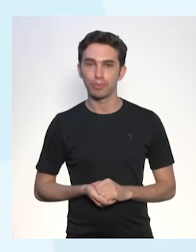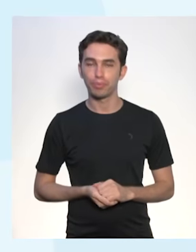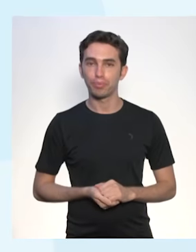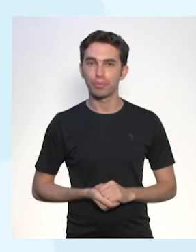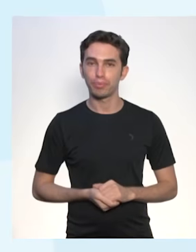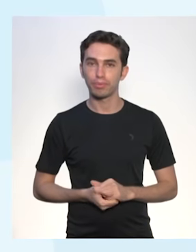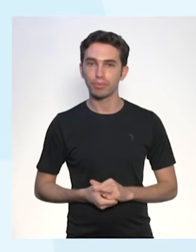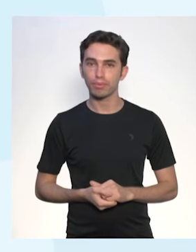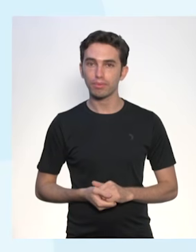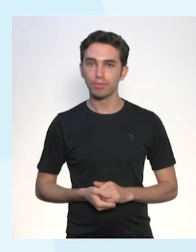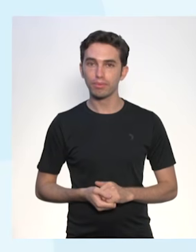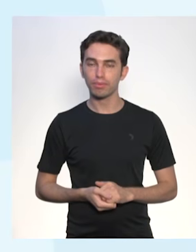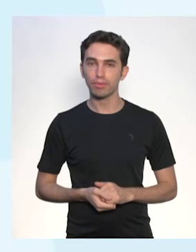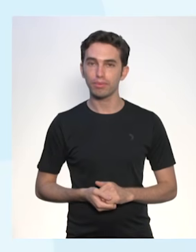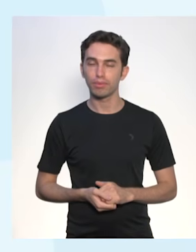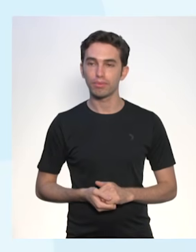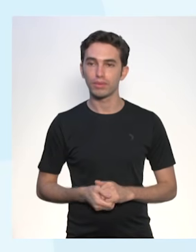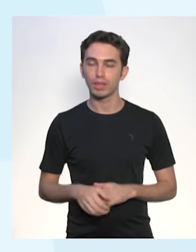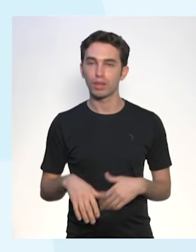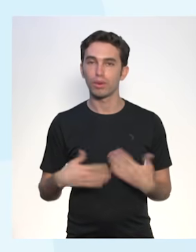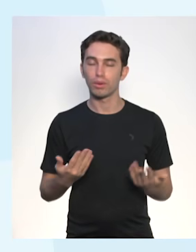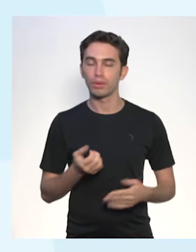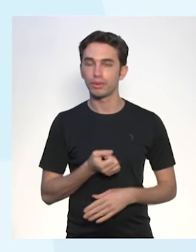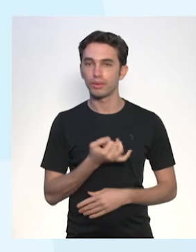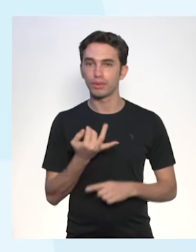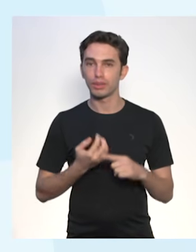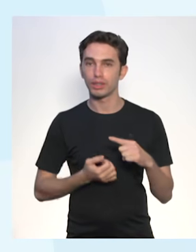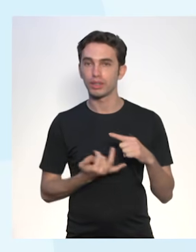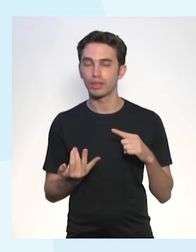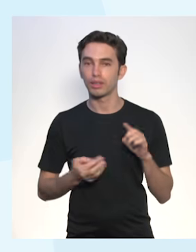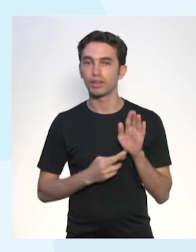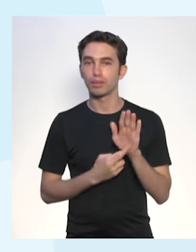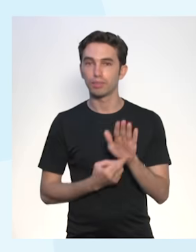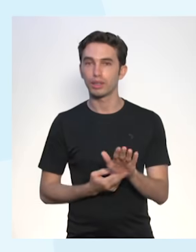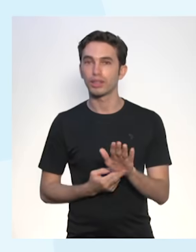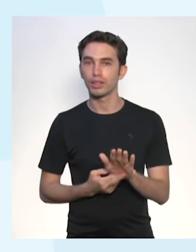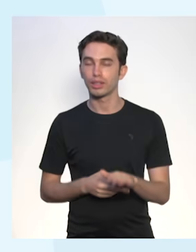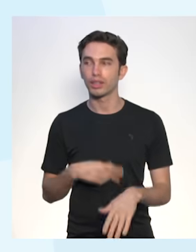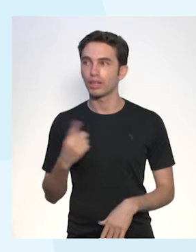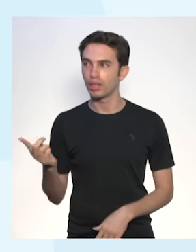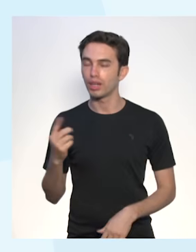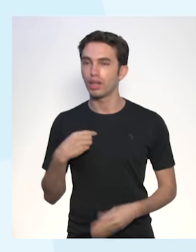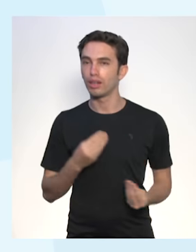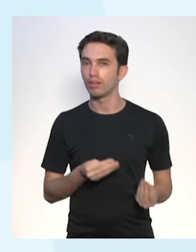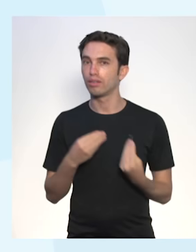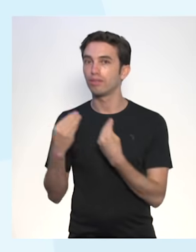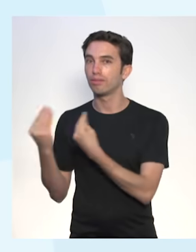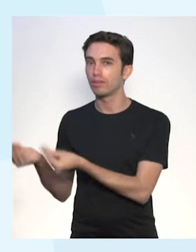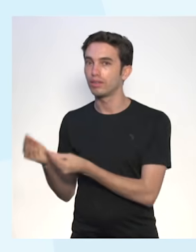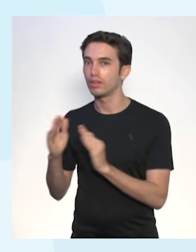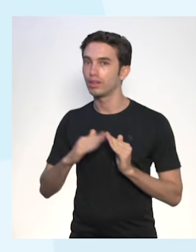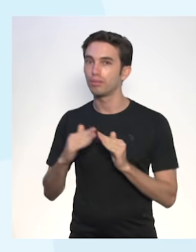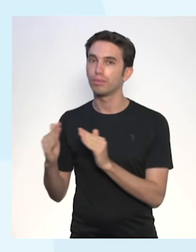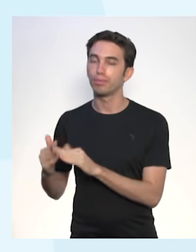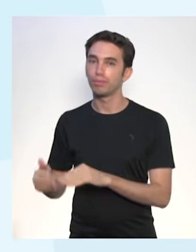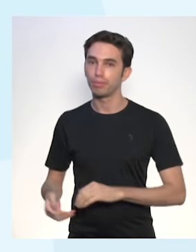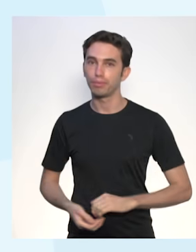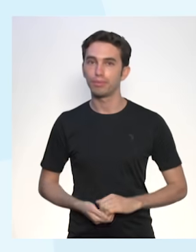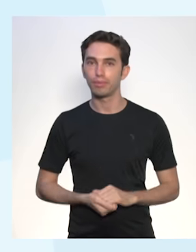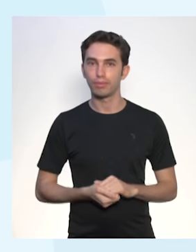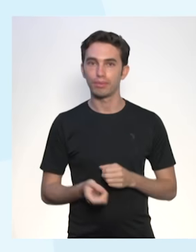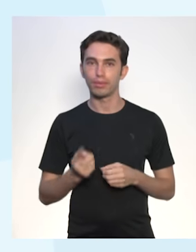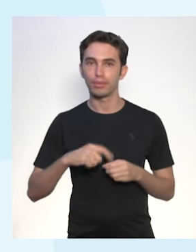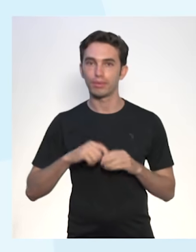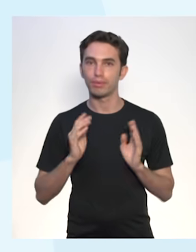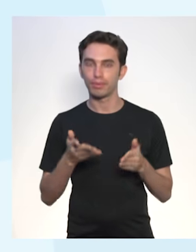aí, qual é a fração que representa a quantidade de bolo que Marta cedeu, né? Deu para a sua vizinha. A gente